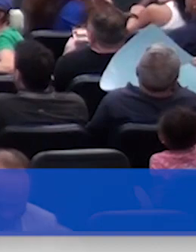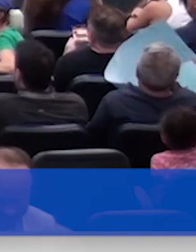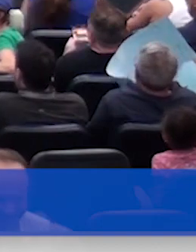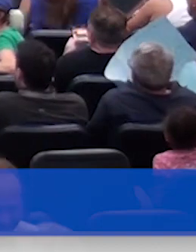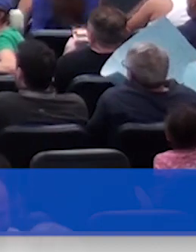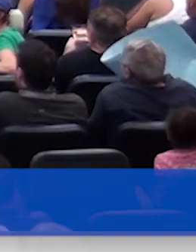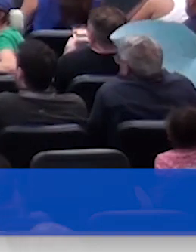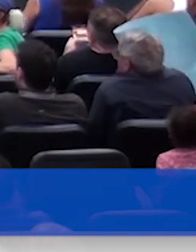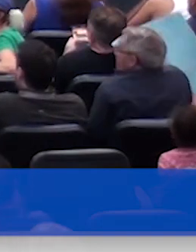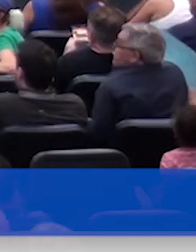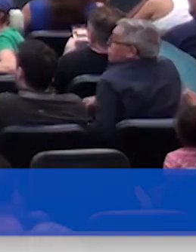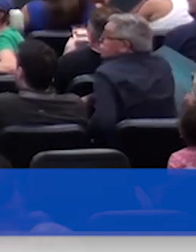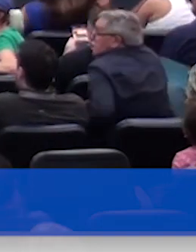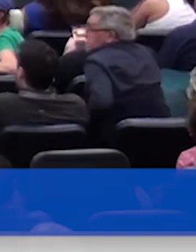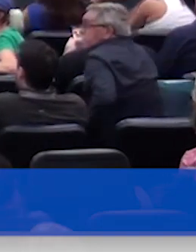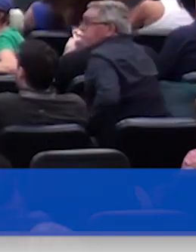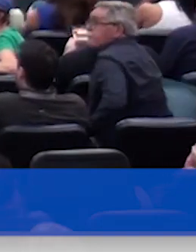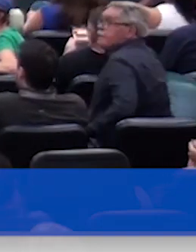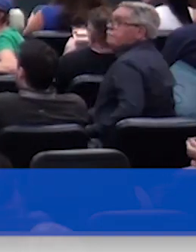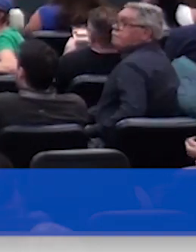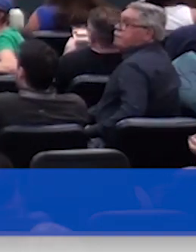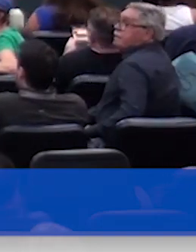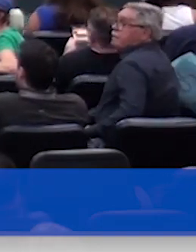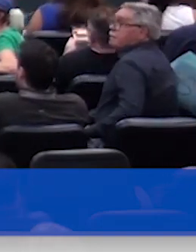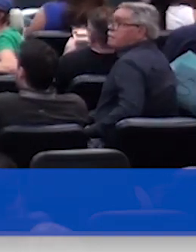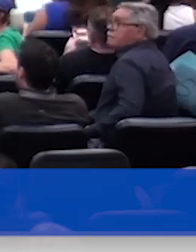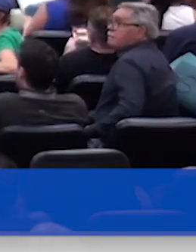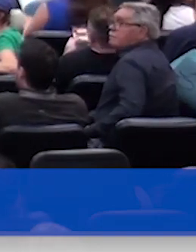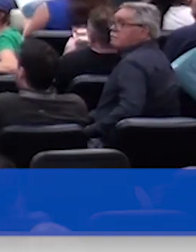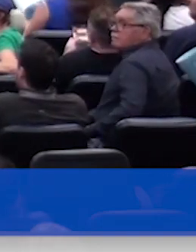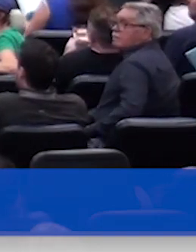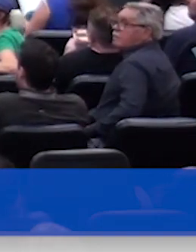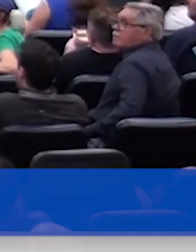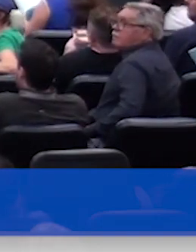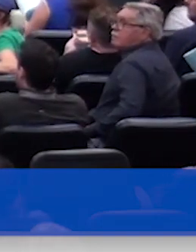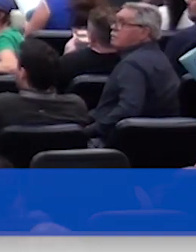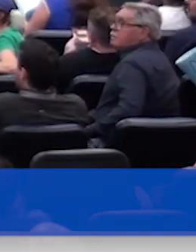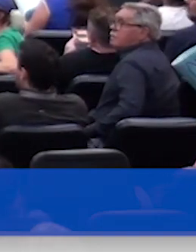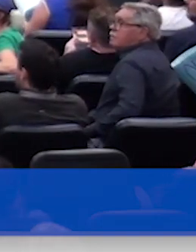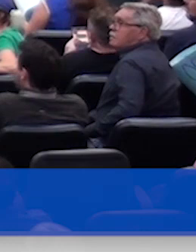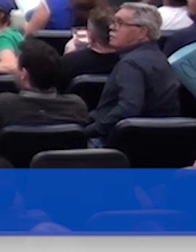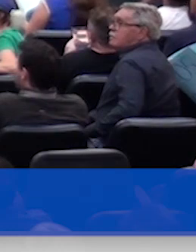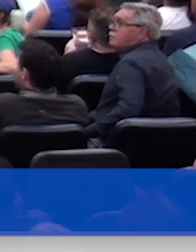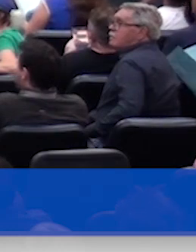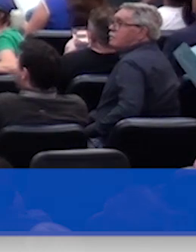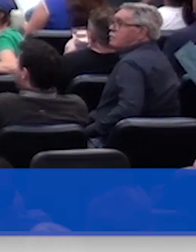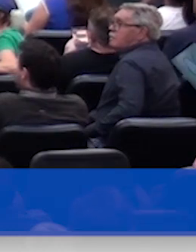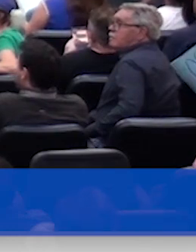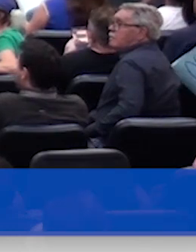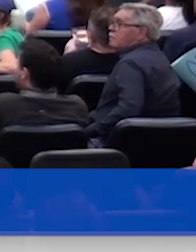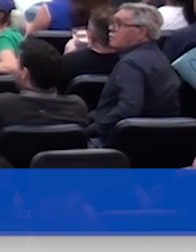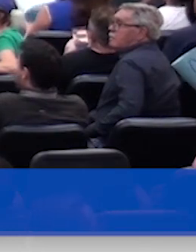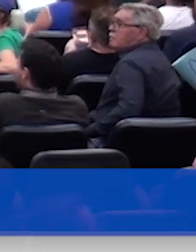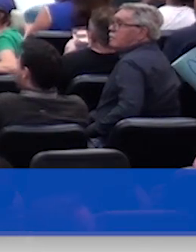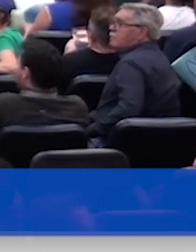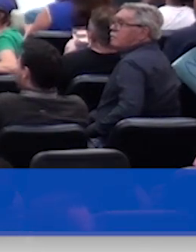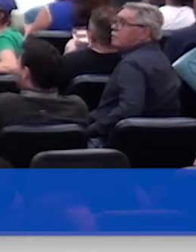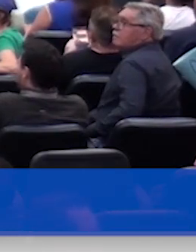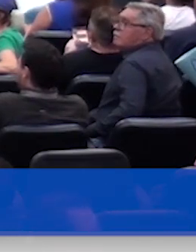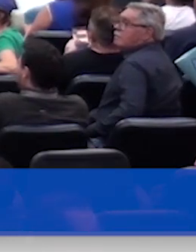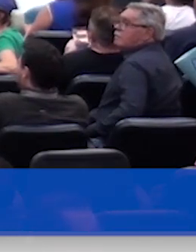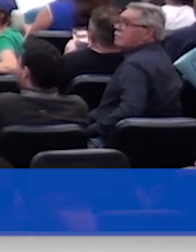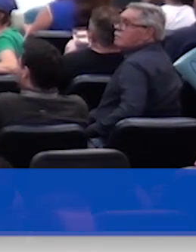Pessoal, viu, pessoal? O grande expediente do vereador será garantido. E